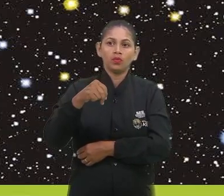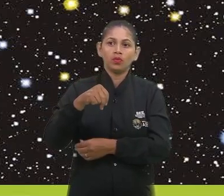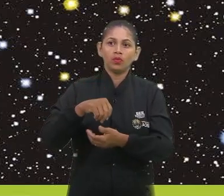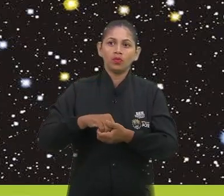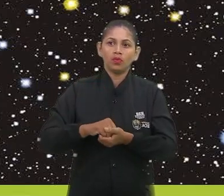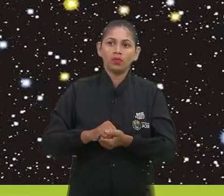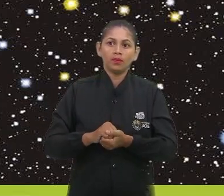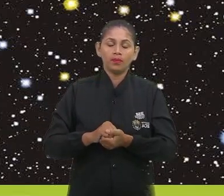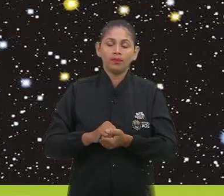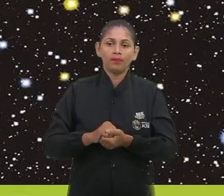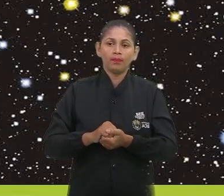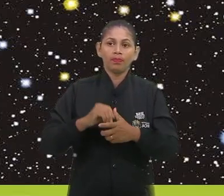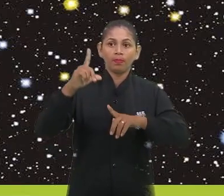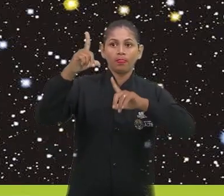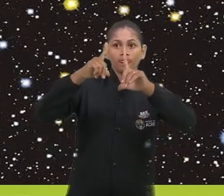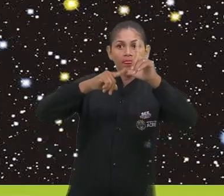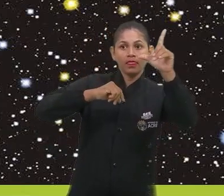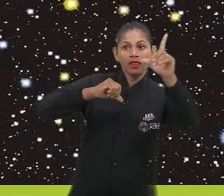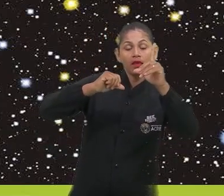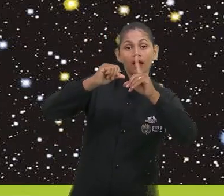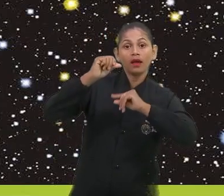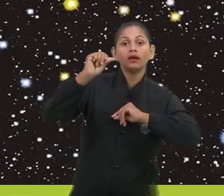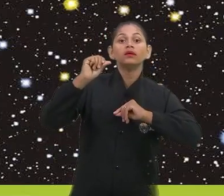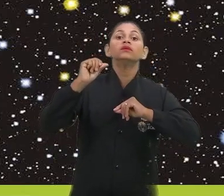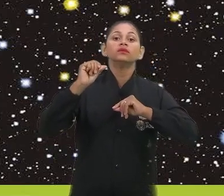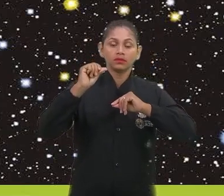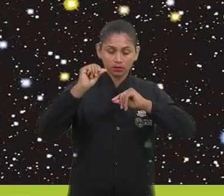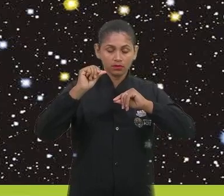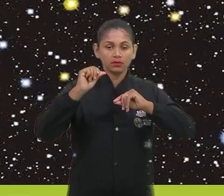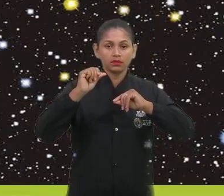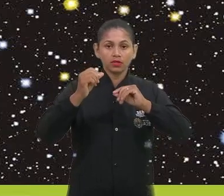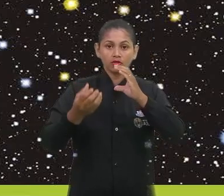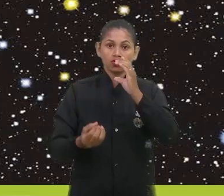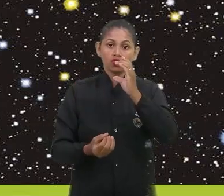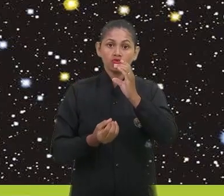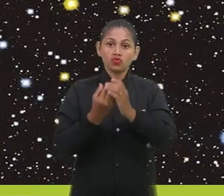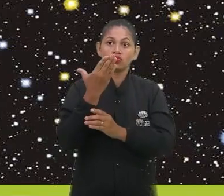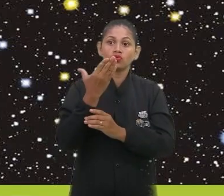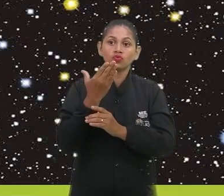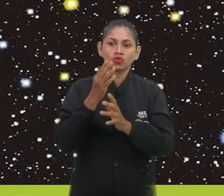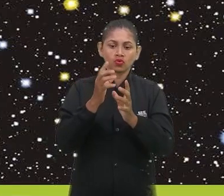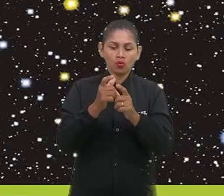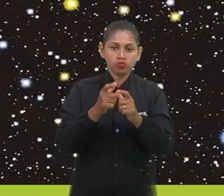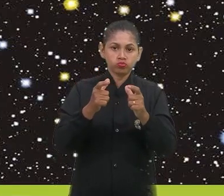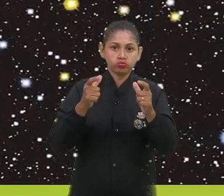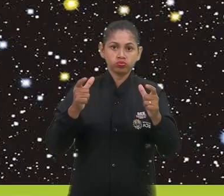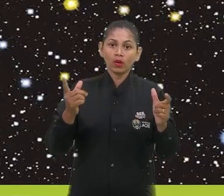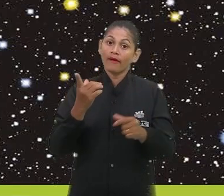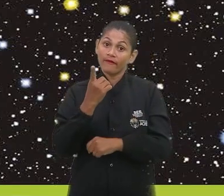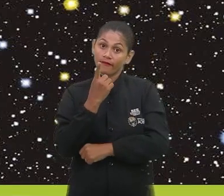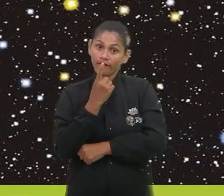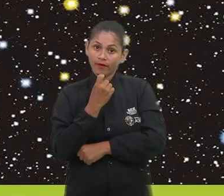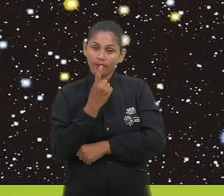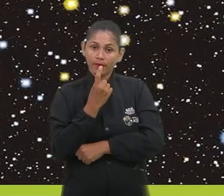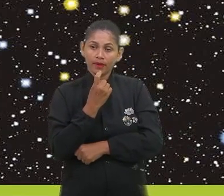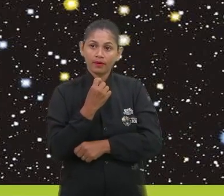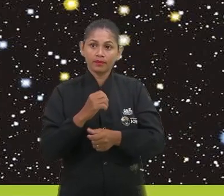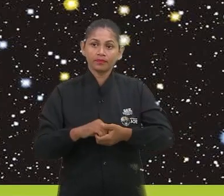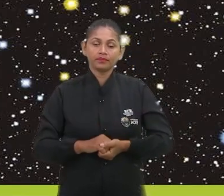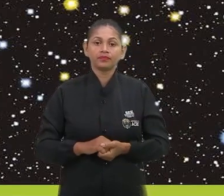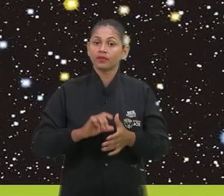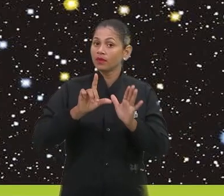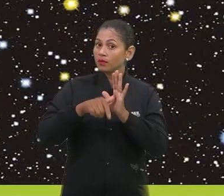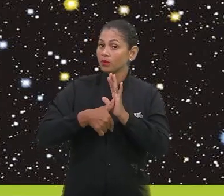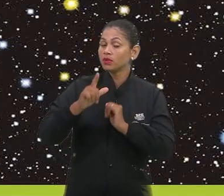e essas estrelas elas vão dar origem às gigantes vermelhas. Após isso, nós temos estrelas